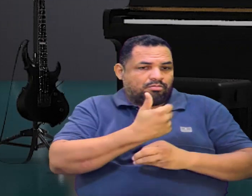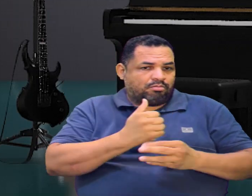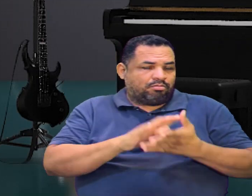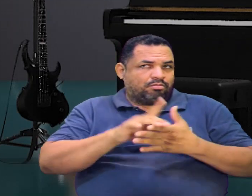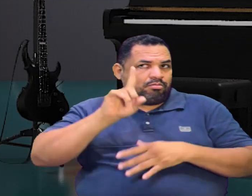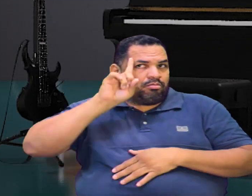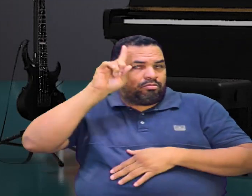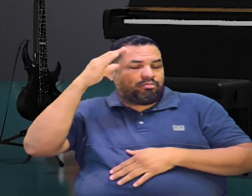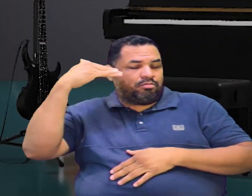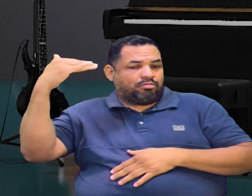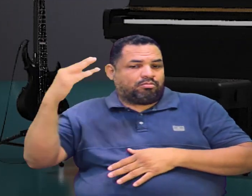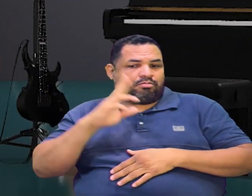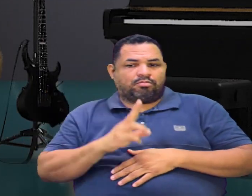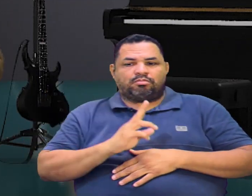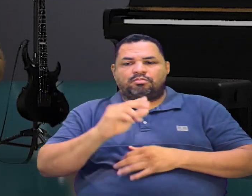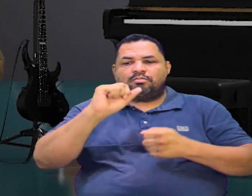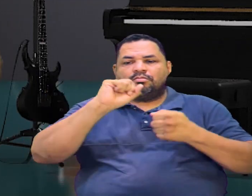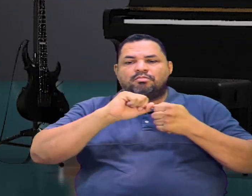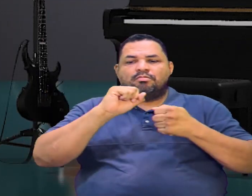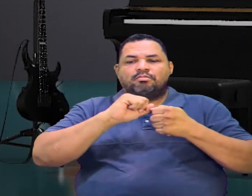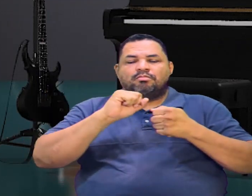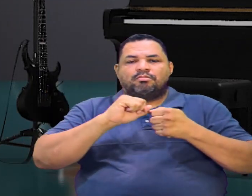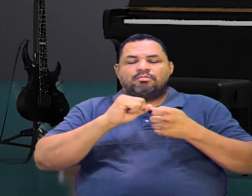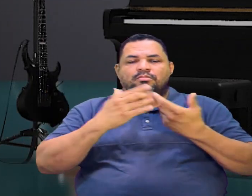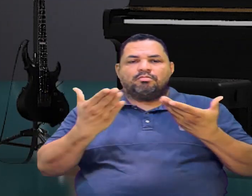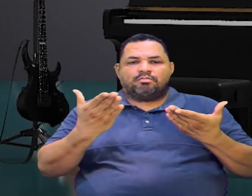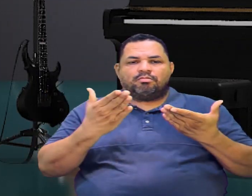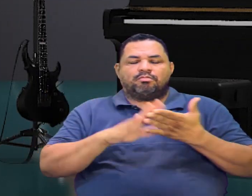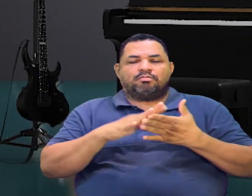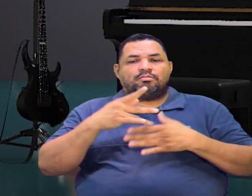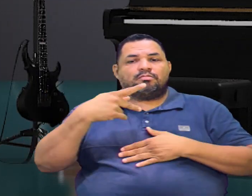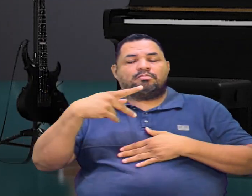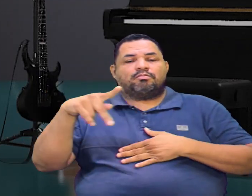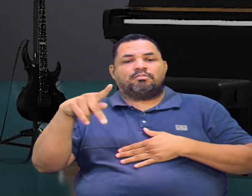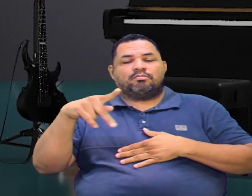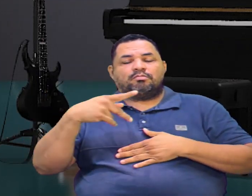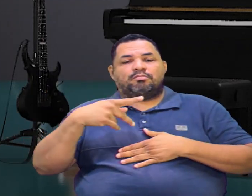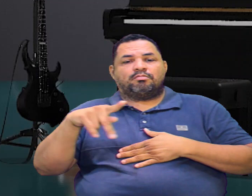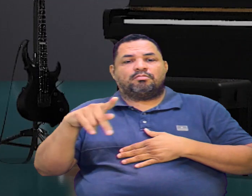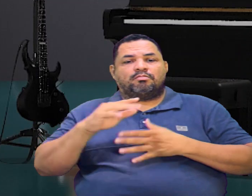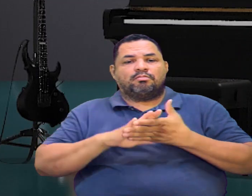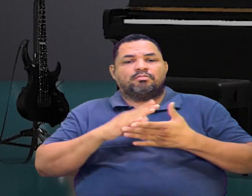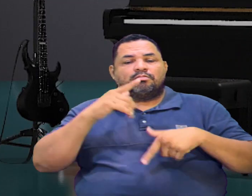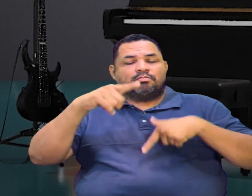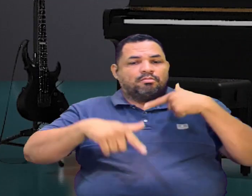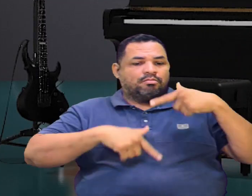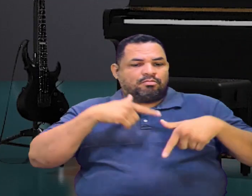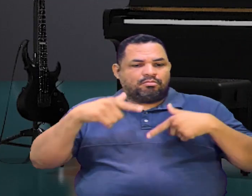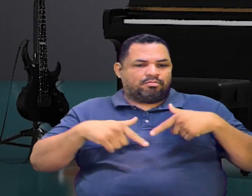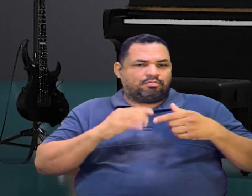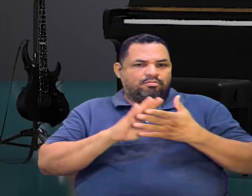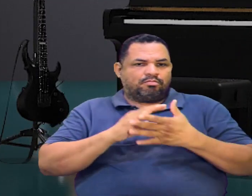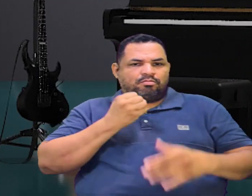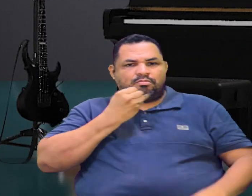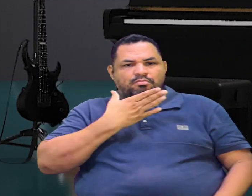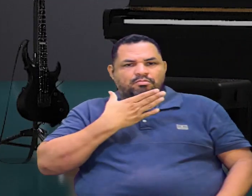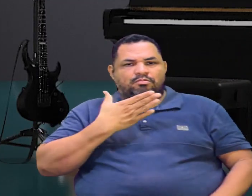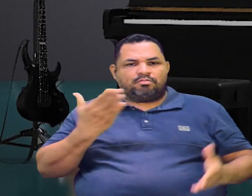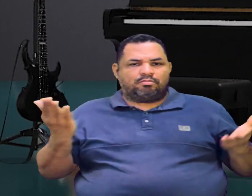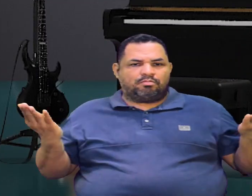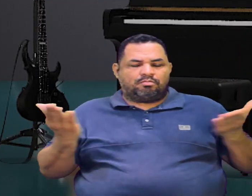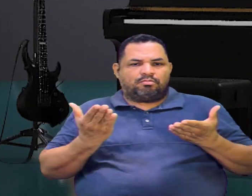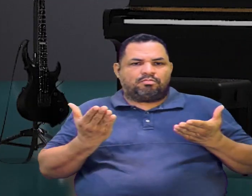eles continuam aí fazendo valer a sua obra de arte, tá bom?